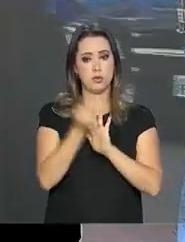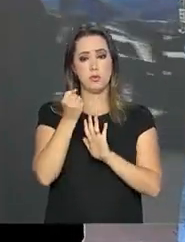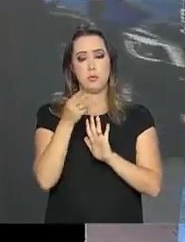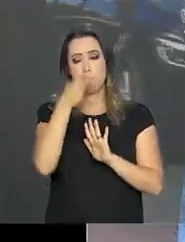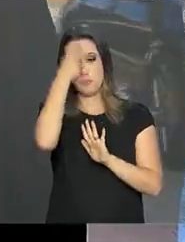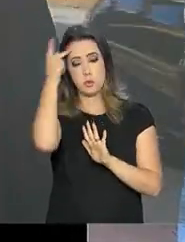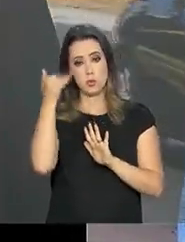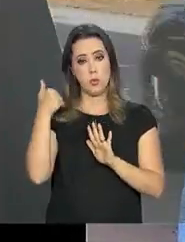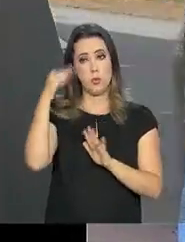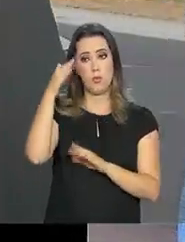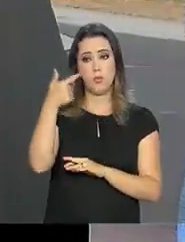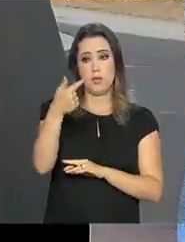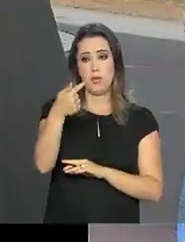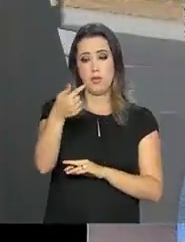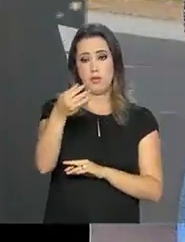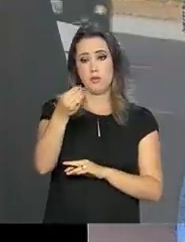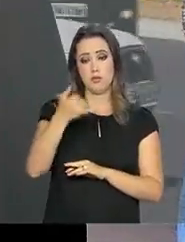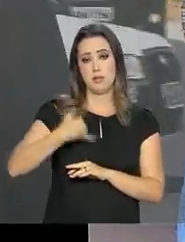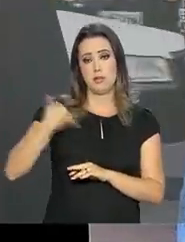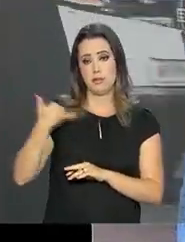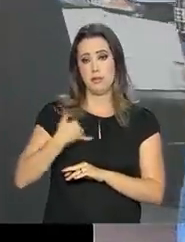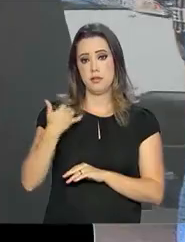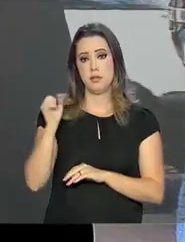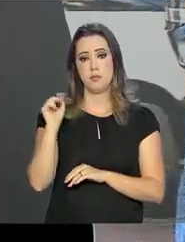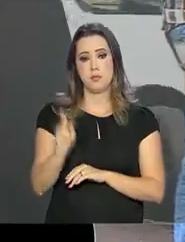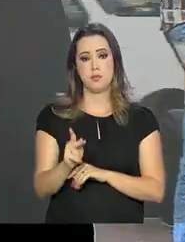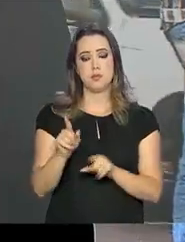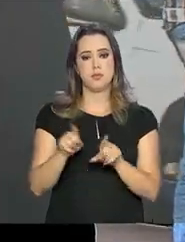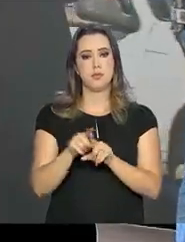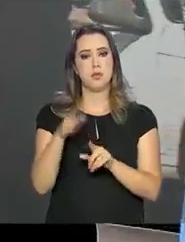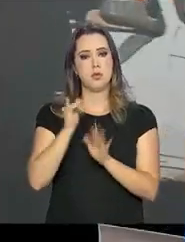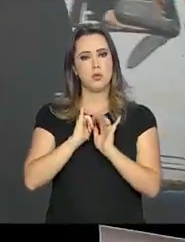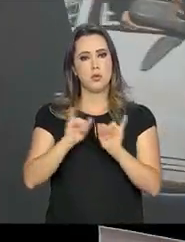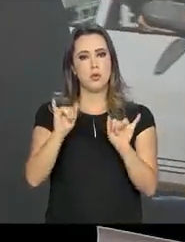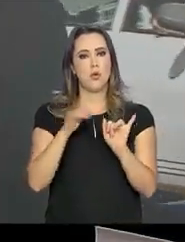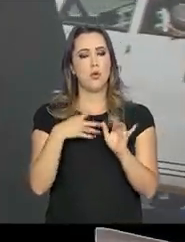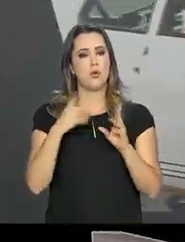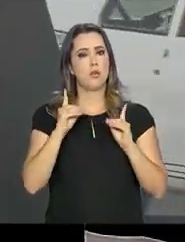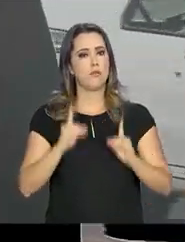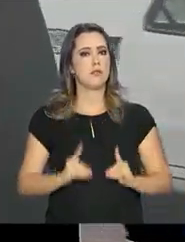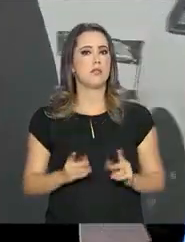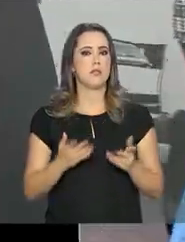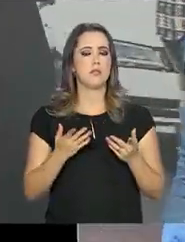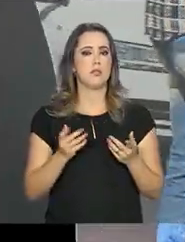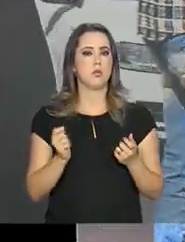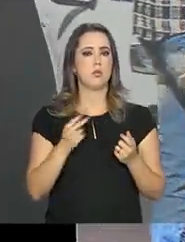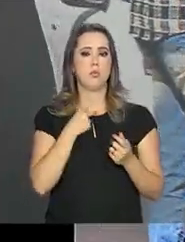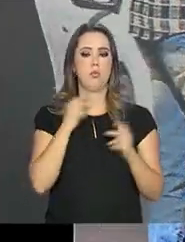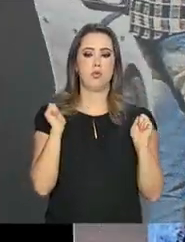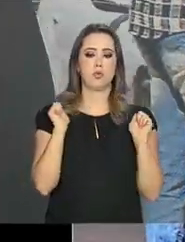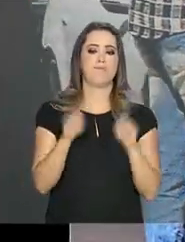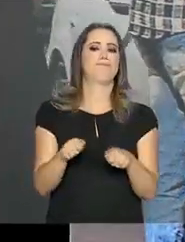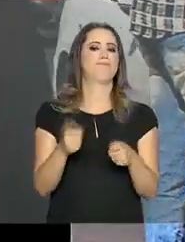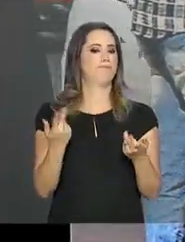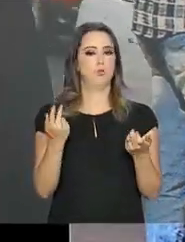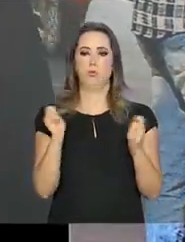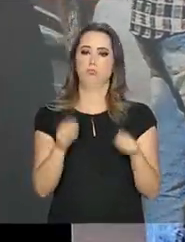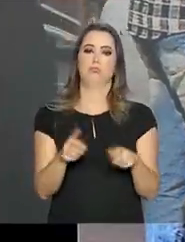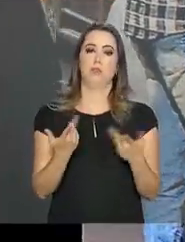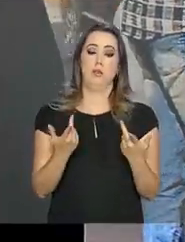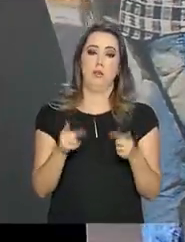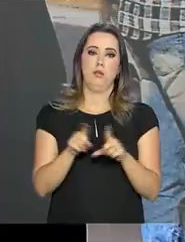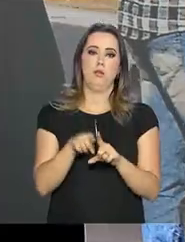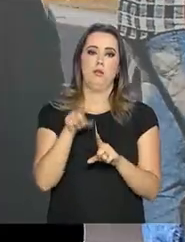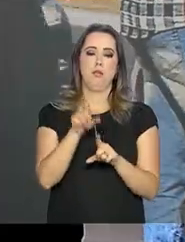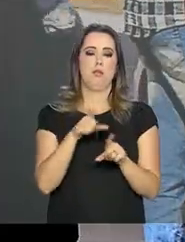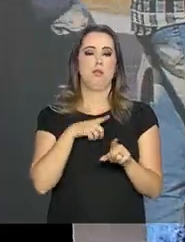tivesse mais de 70 anos estivesse aposentado ou fosse declarado com invalidez esse grupo continua tendo acesso ao benefício a